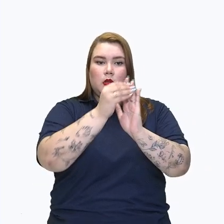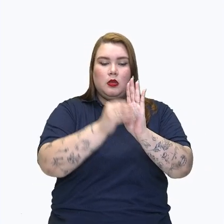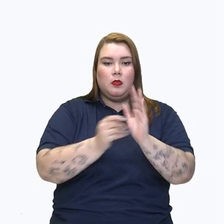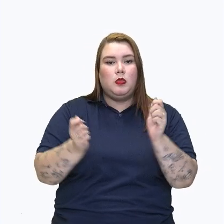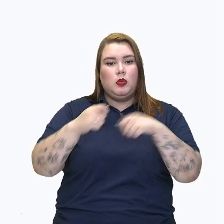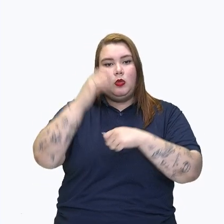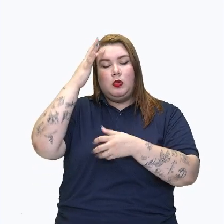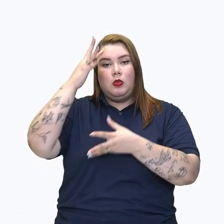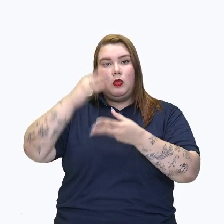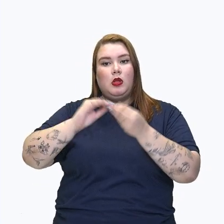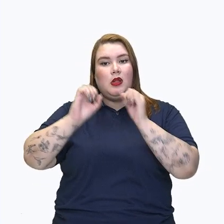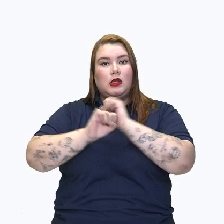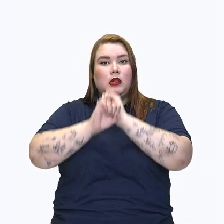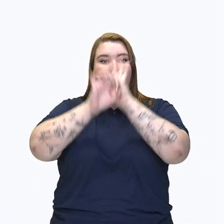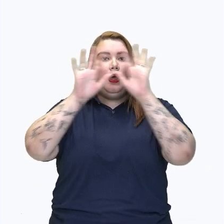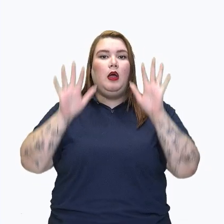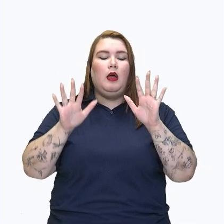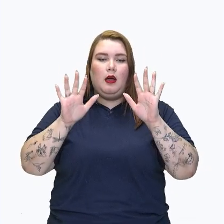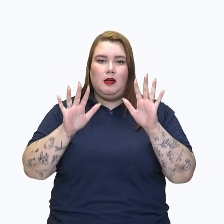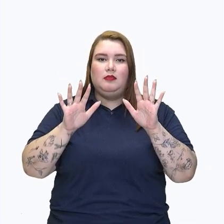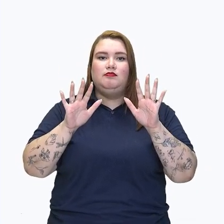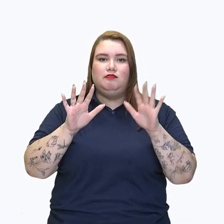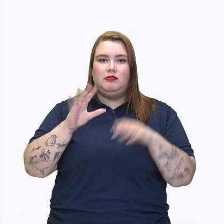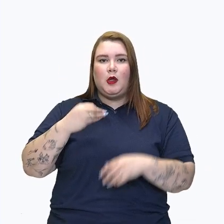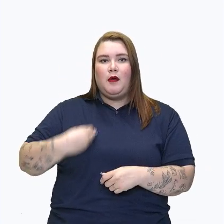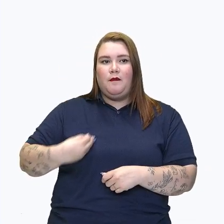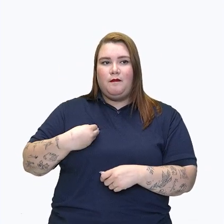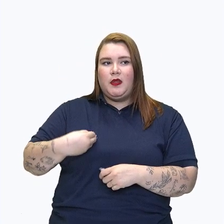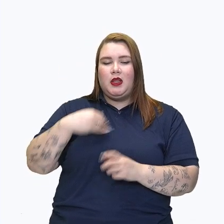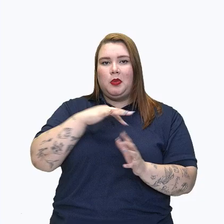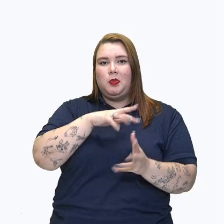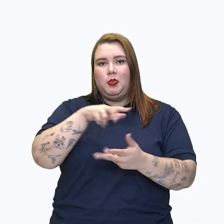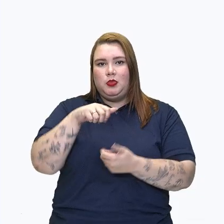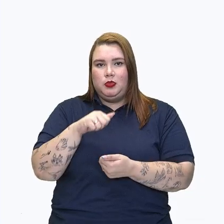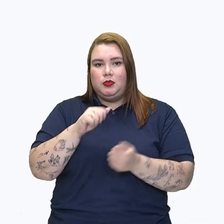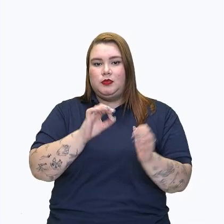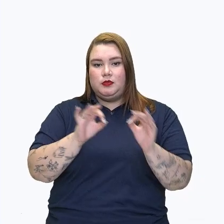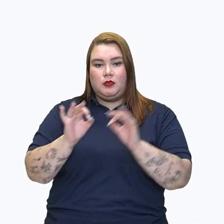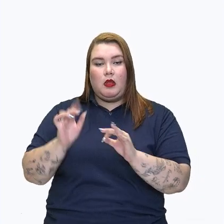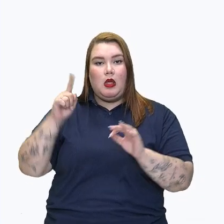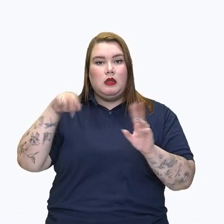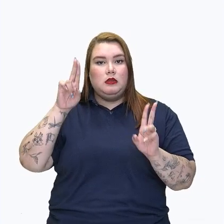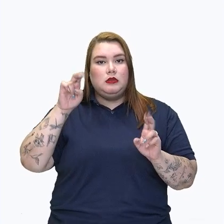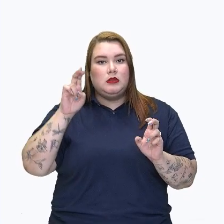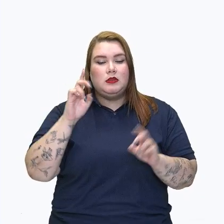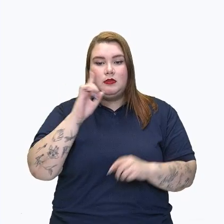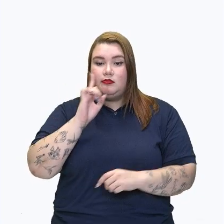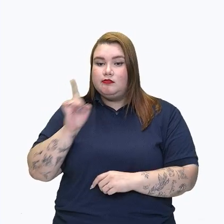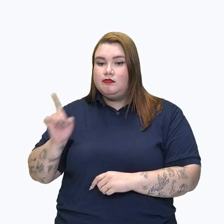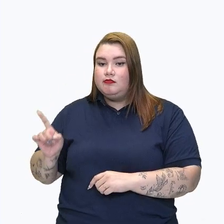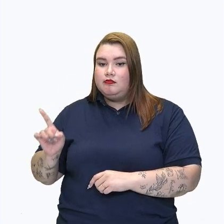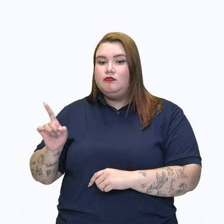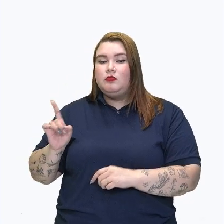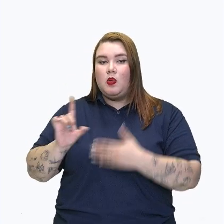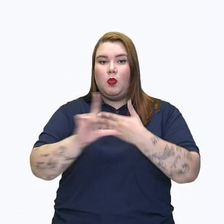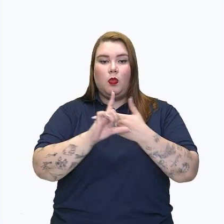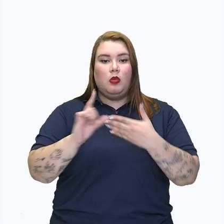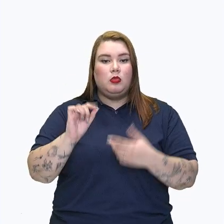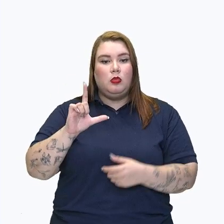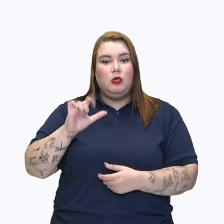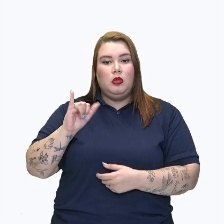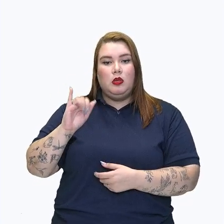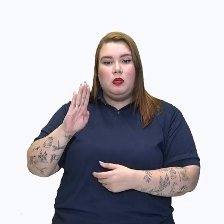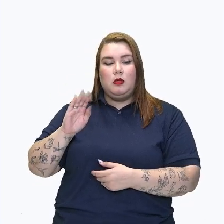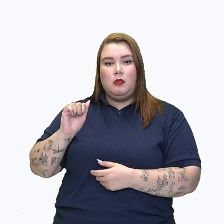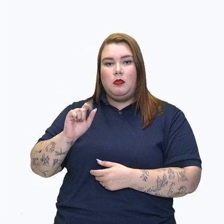uma compreensão mais global da realidade. E a gente tem uma citação de Libani. Então, acho que deu para retomar um pouquinho, né,